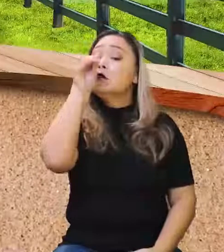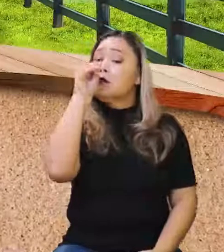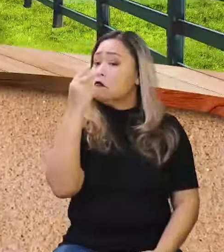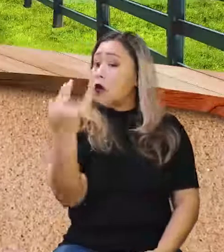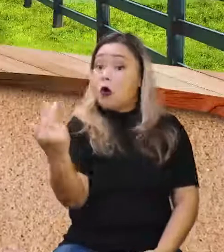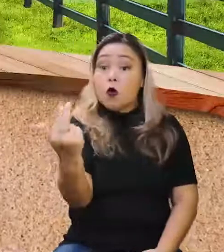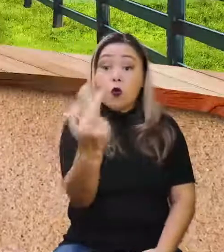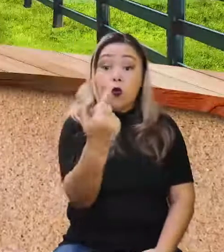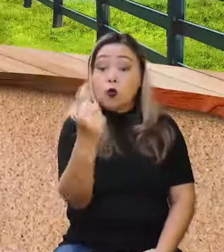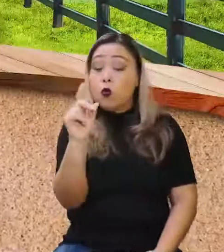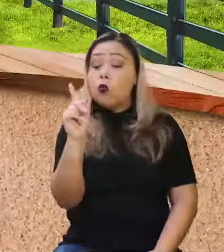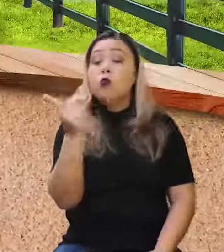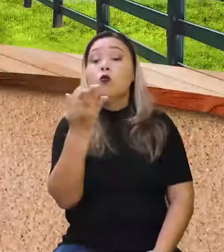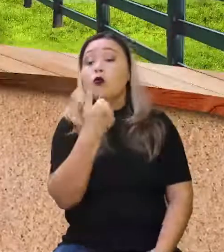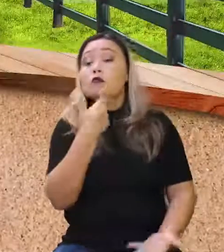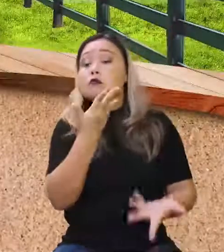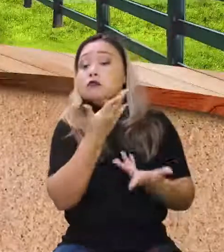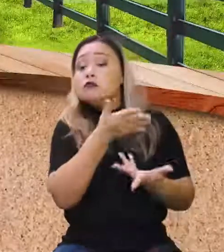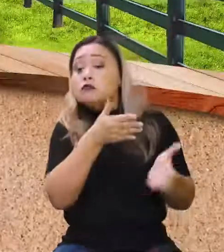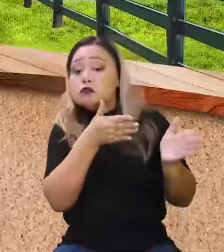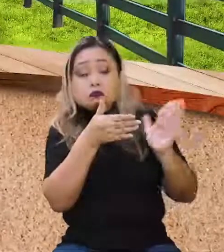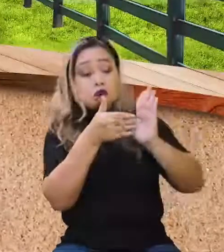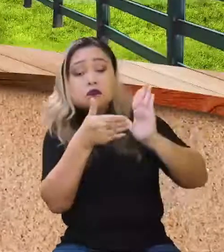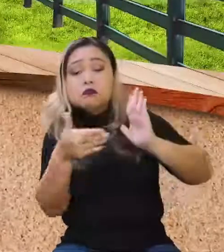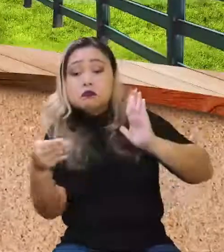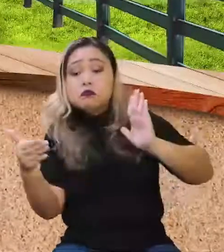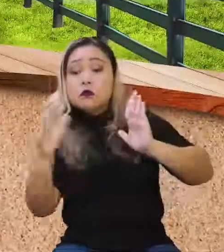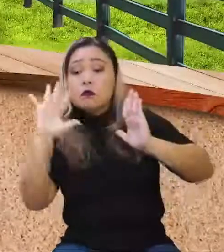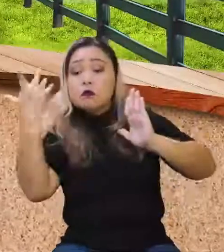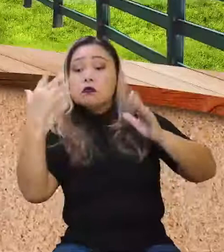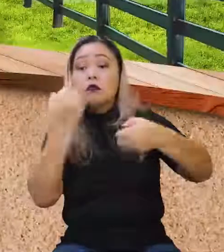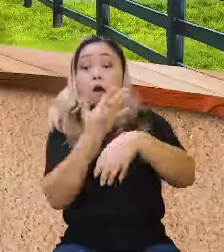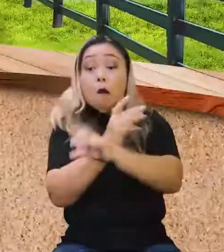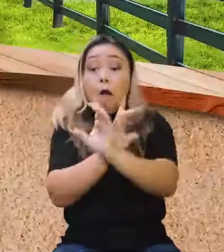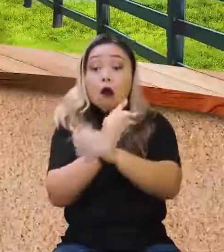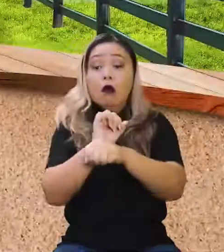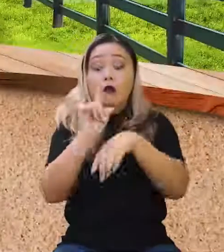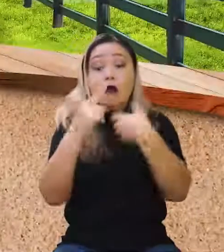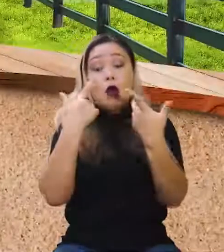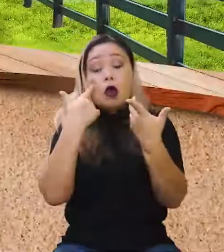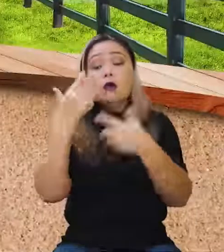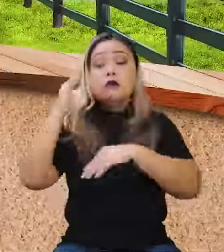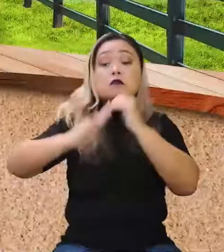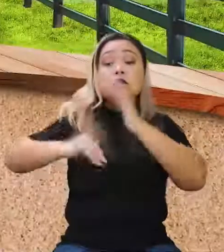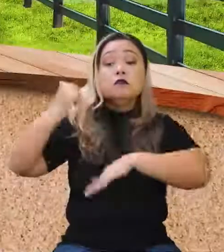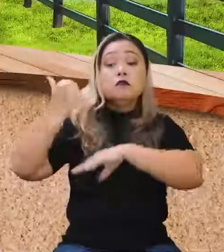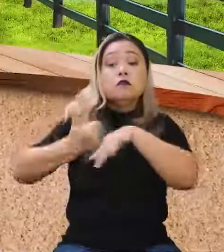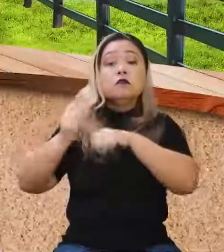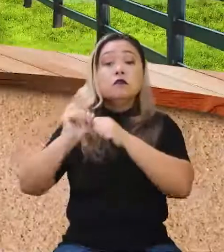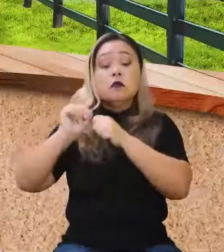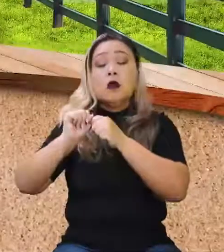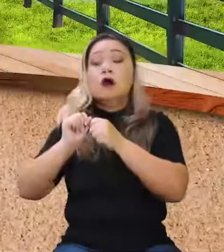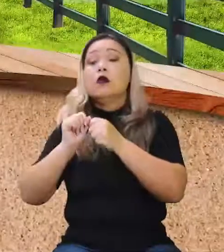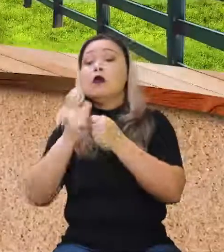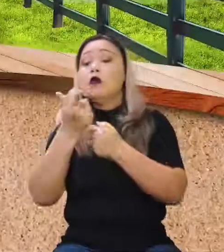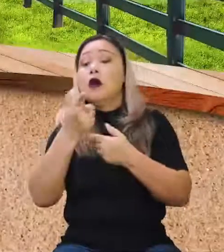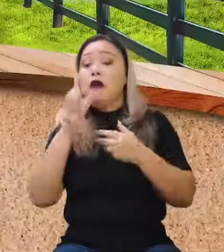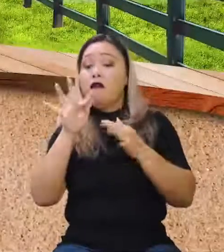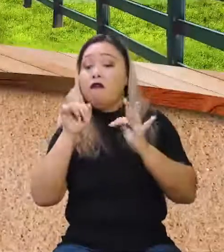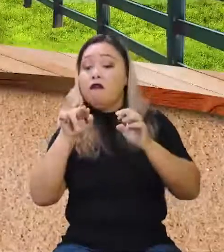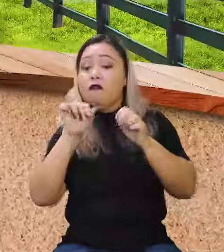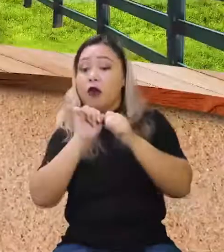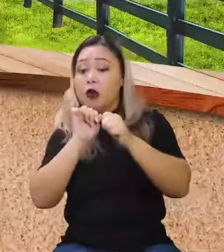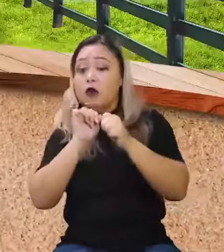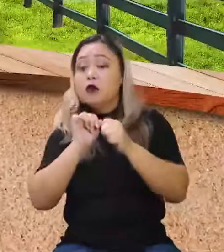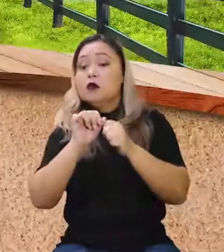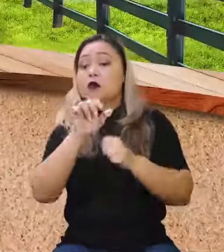avestruz, na estiagem, se o produtor se preparou e organizou, né, feno, silagem,